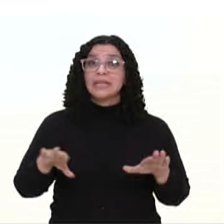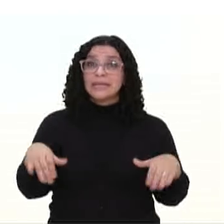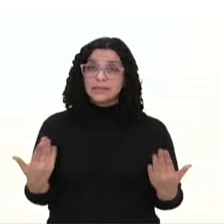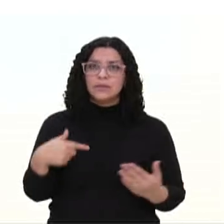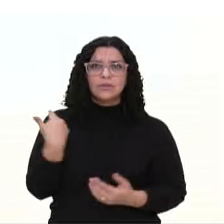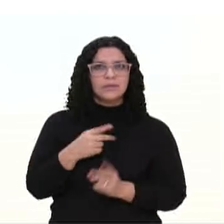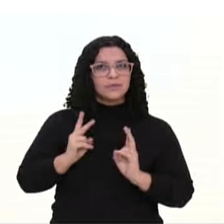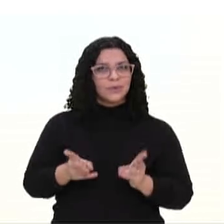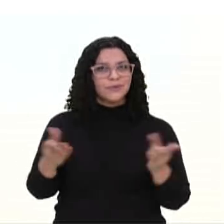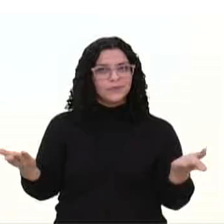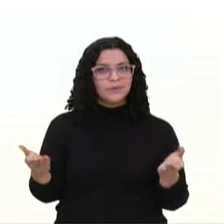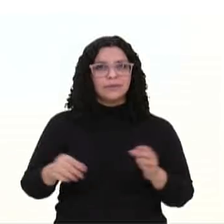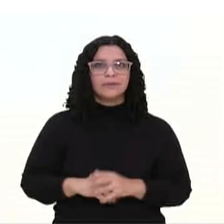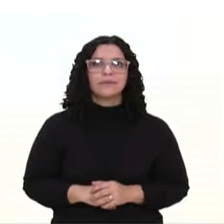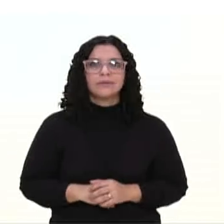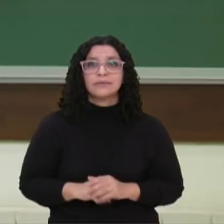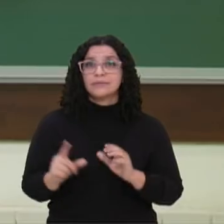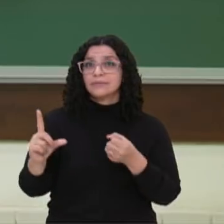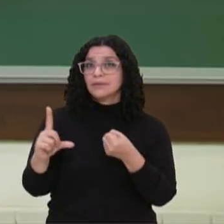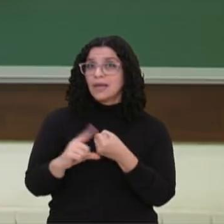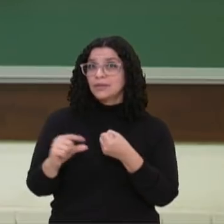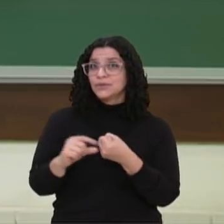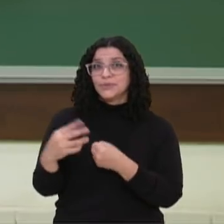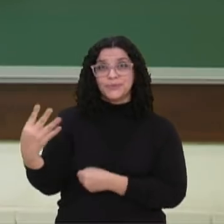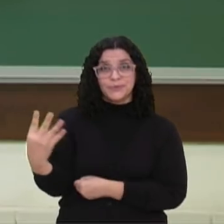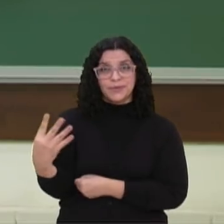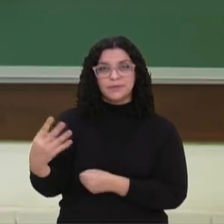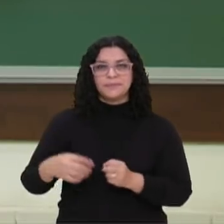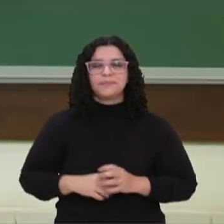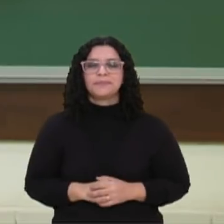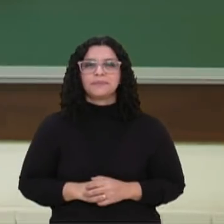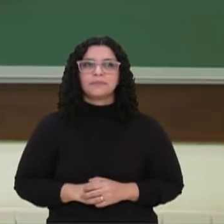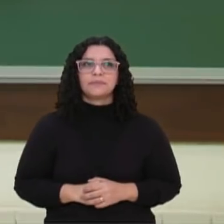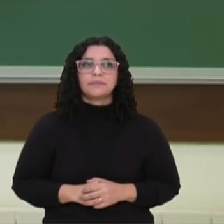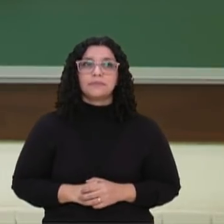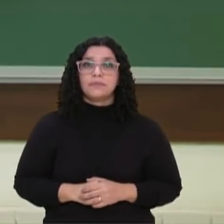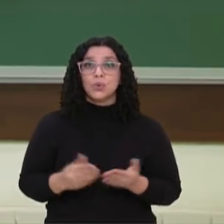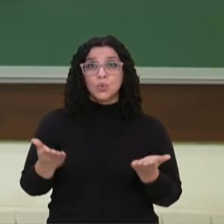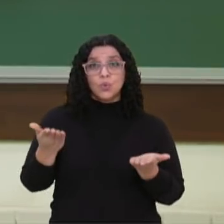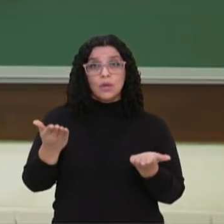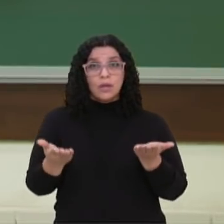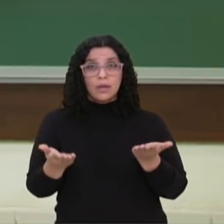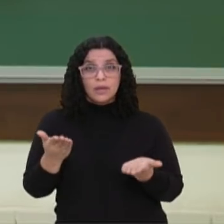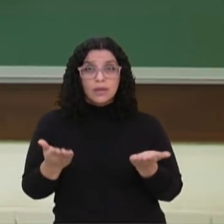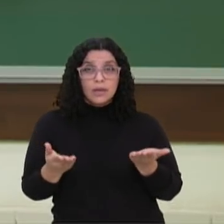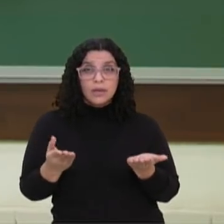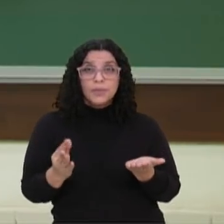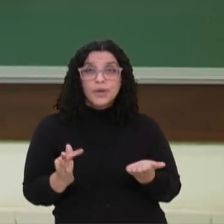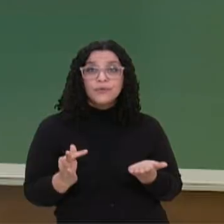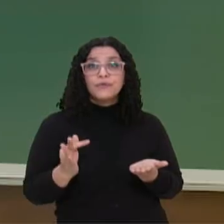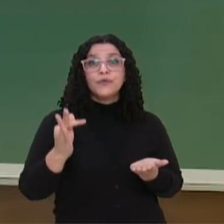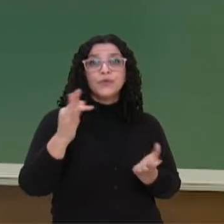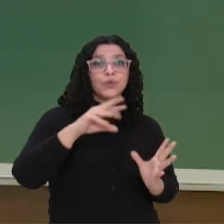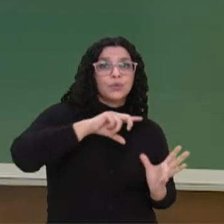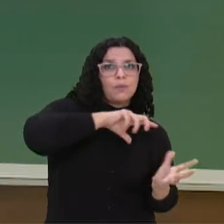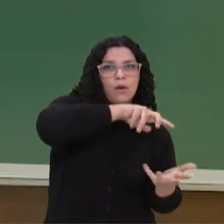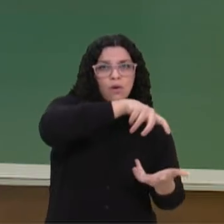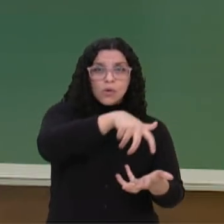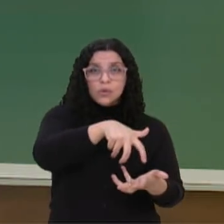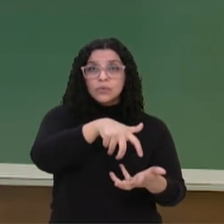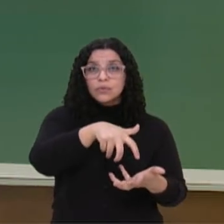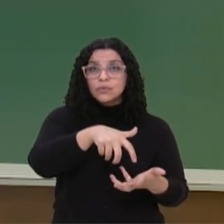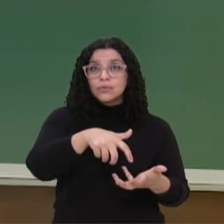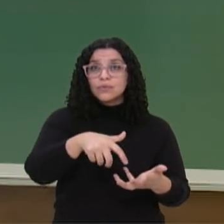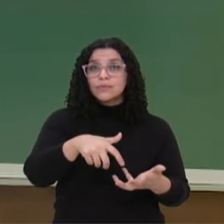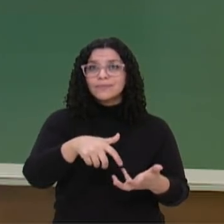Continuando, então, no artigo 4º. O equilíbrio e o futuro do nosso planeta depende